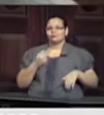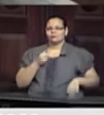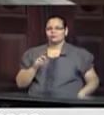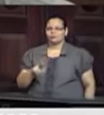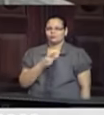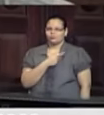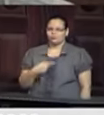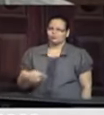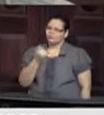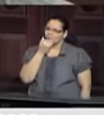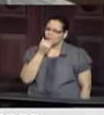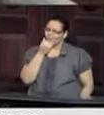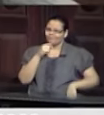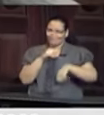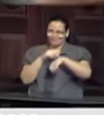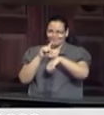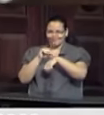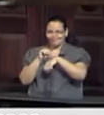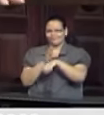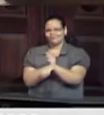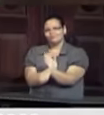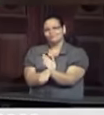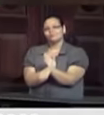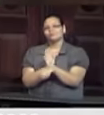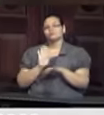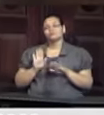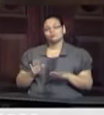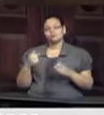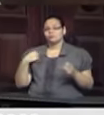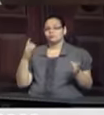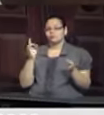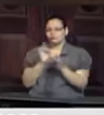presidente, desculpe ter passado o meu tempo, mas encerro aqui a discussão.